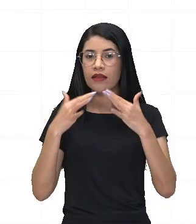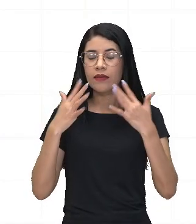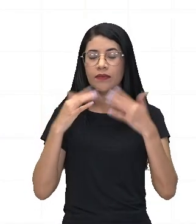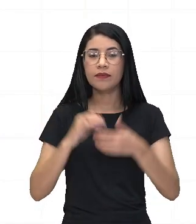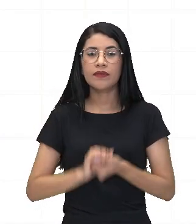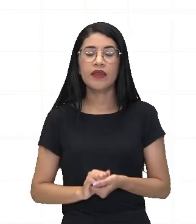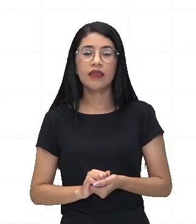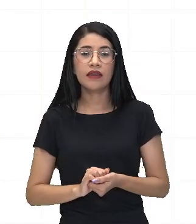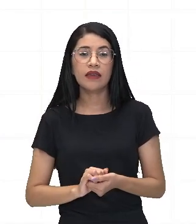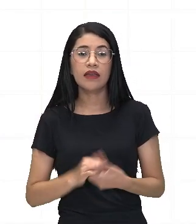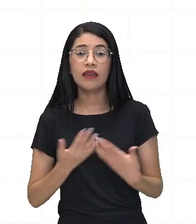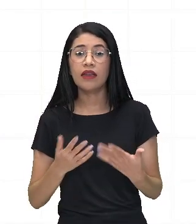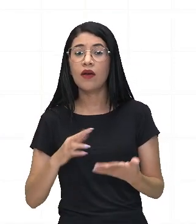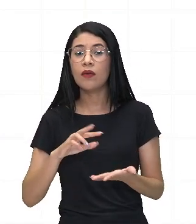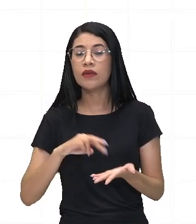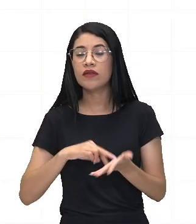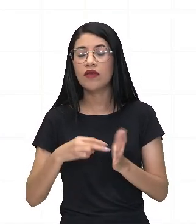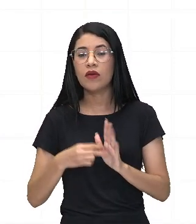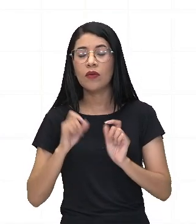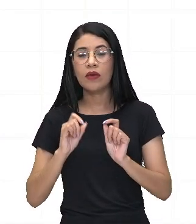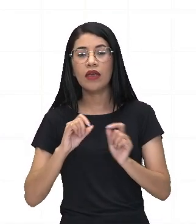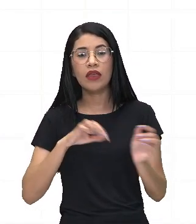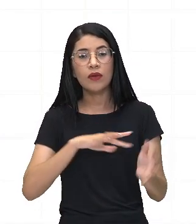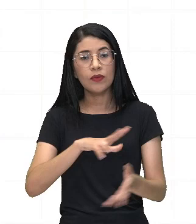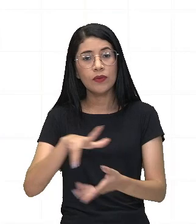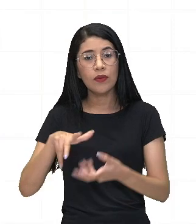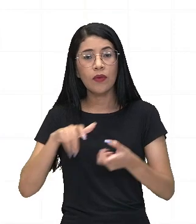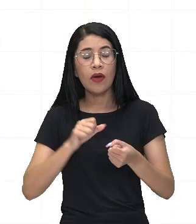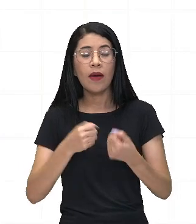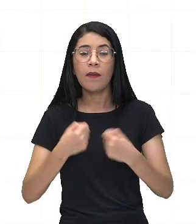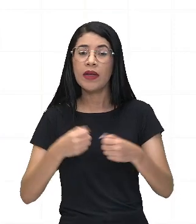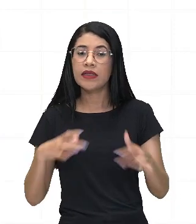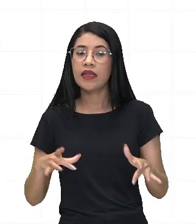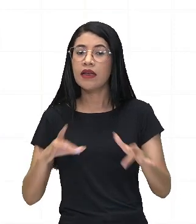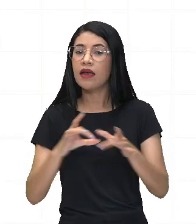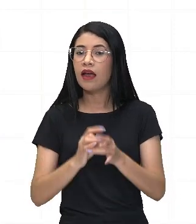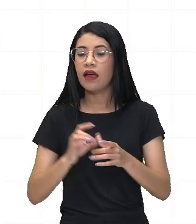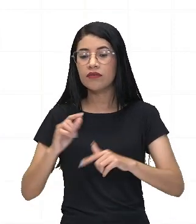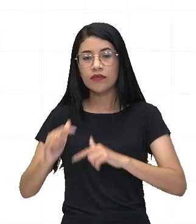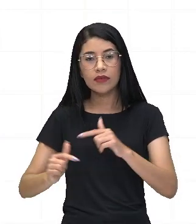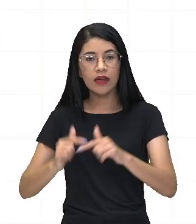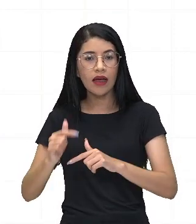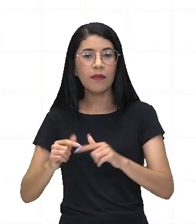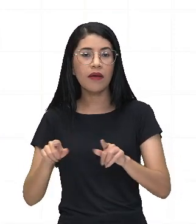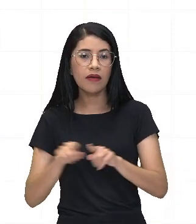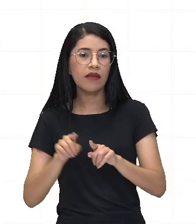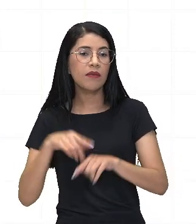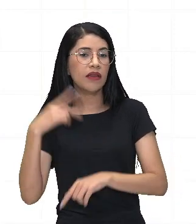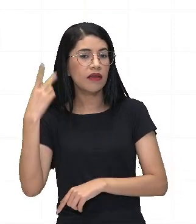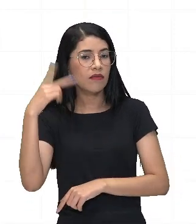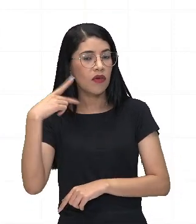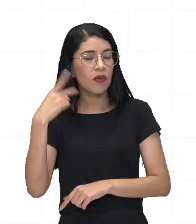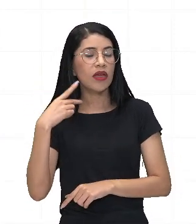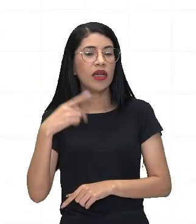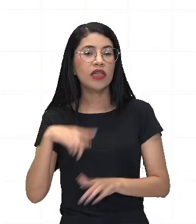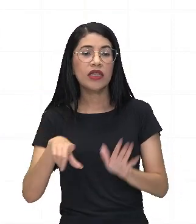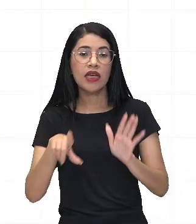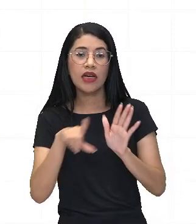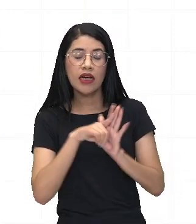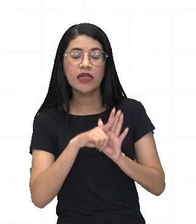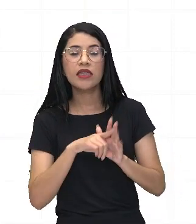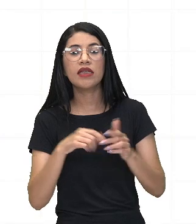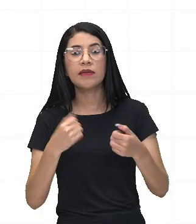desenvolvimento sustentável, ele precisa aí estar dentro dessas ações, dessas políticas governamentais, das